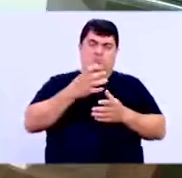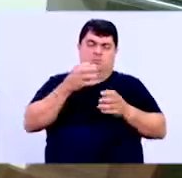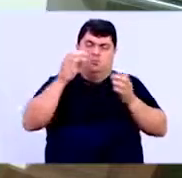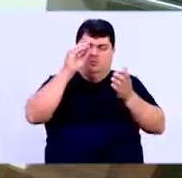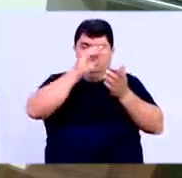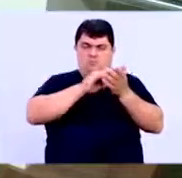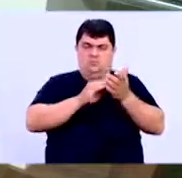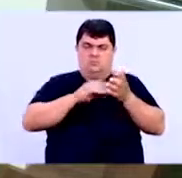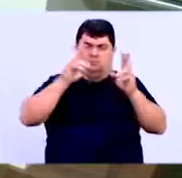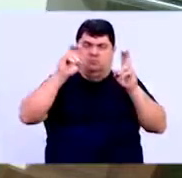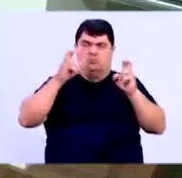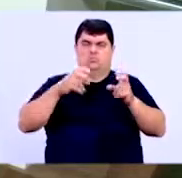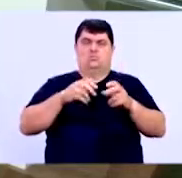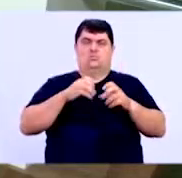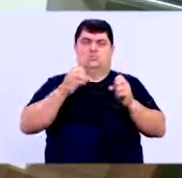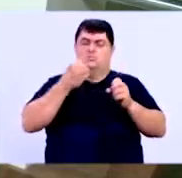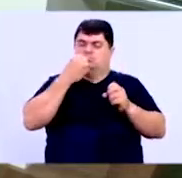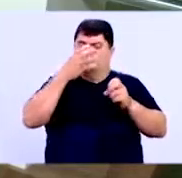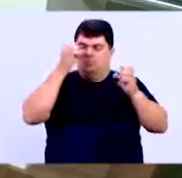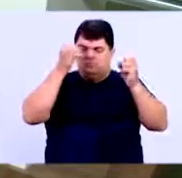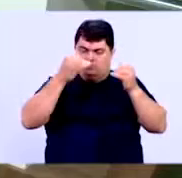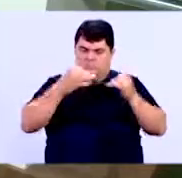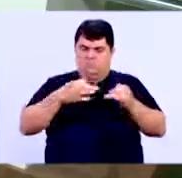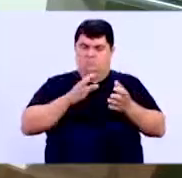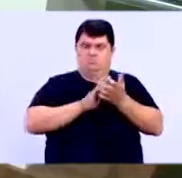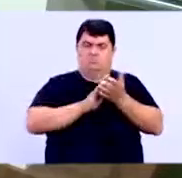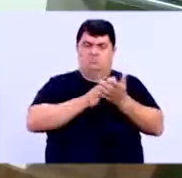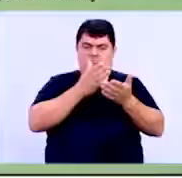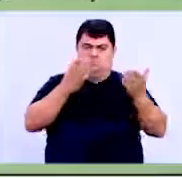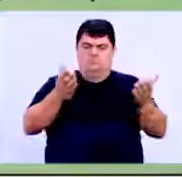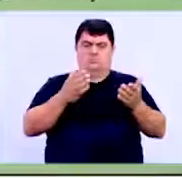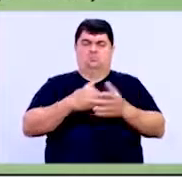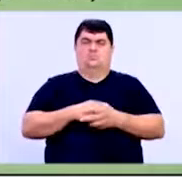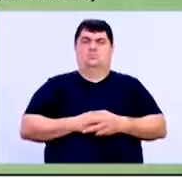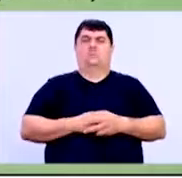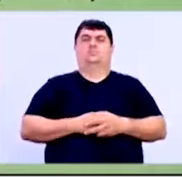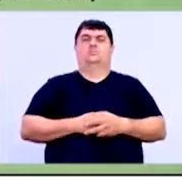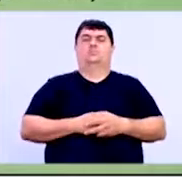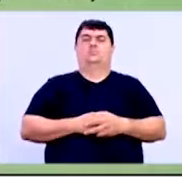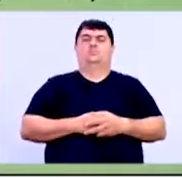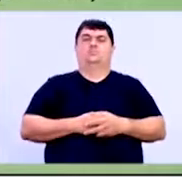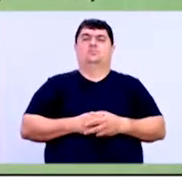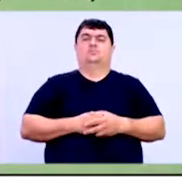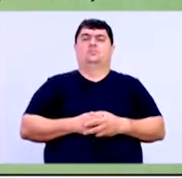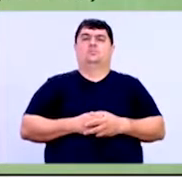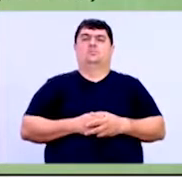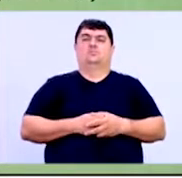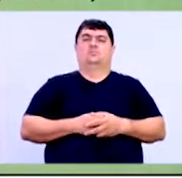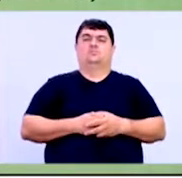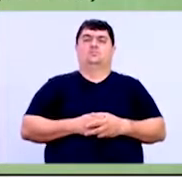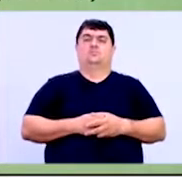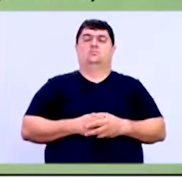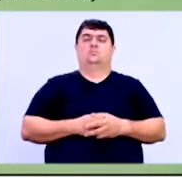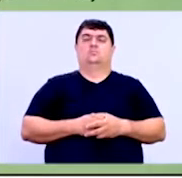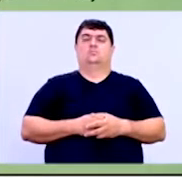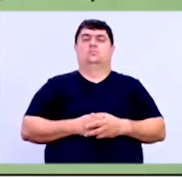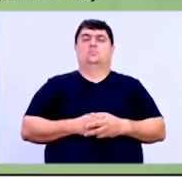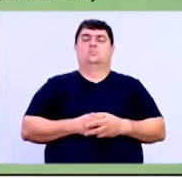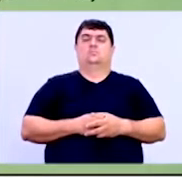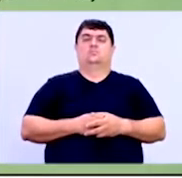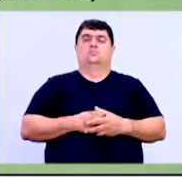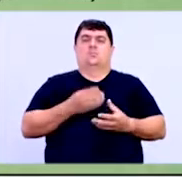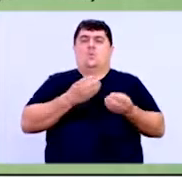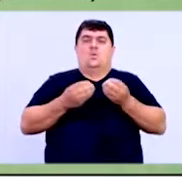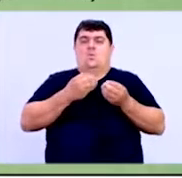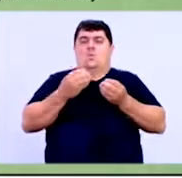a respeito desse assunto? Acho que ficou bem explicado, professor. Parabéns pela explicação. Então, vamos lá. Como funciona um